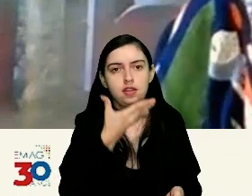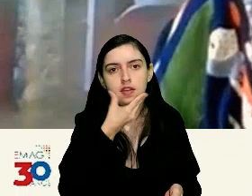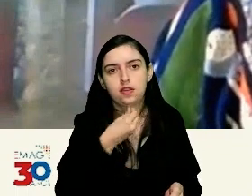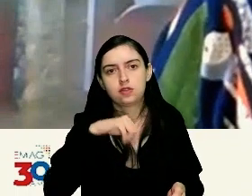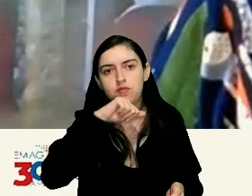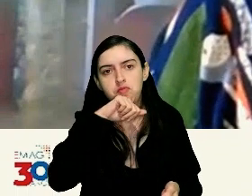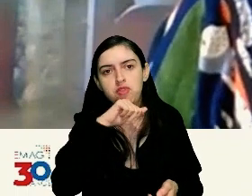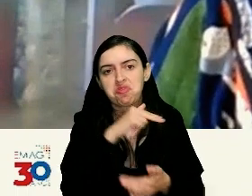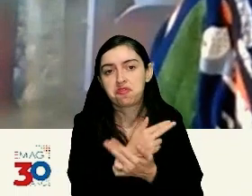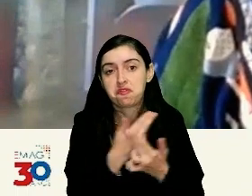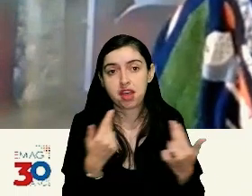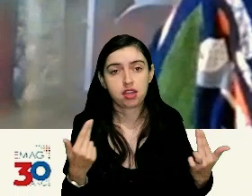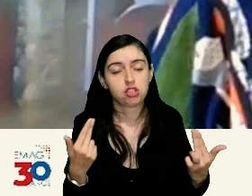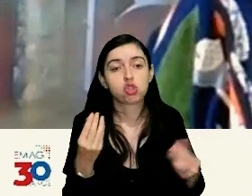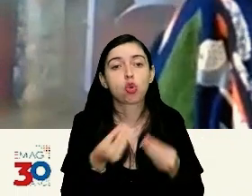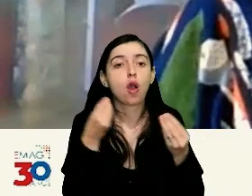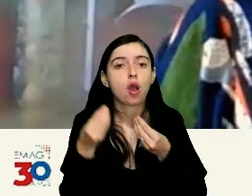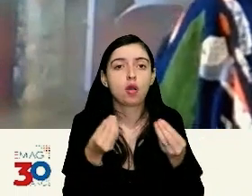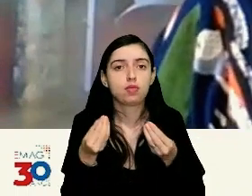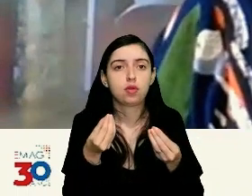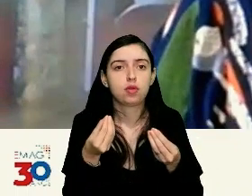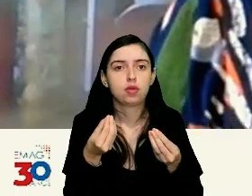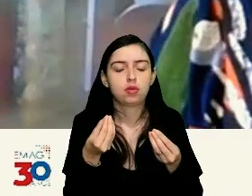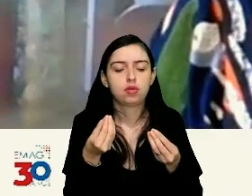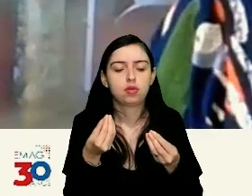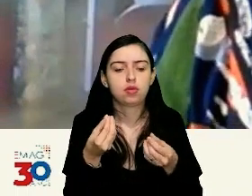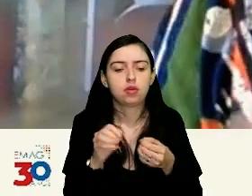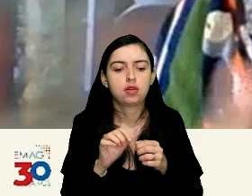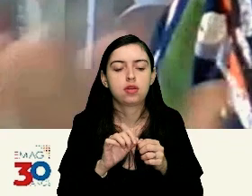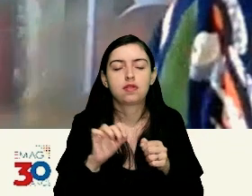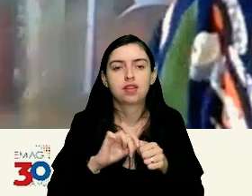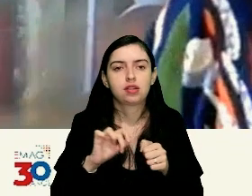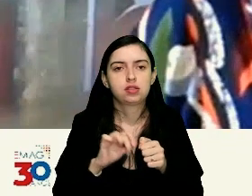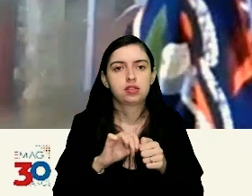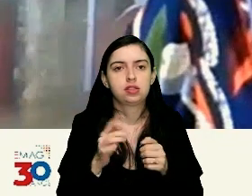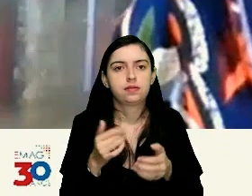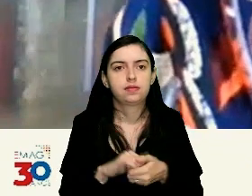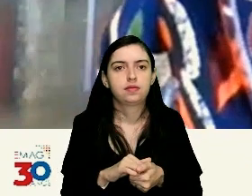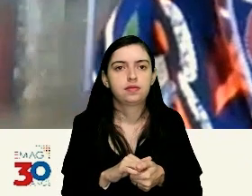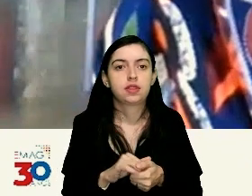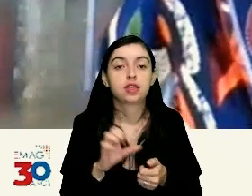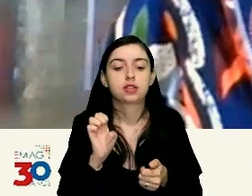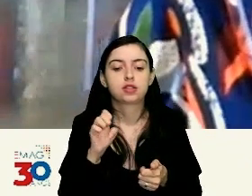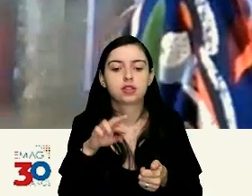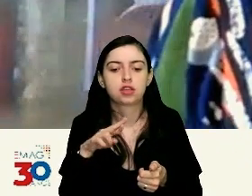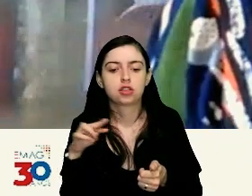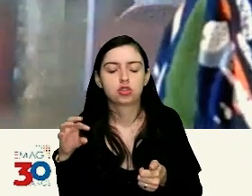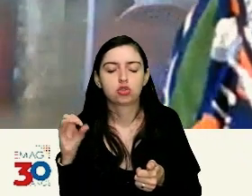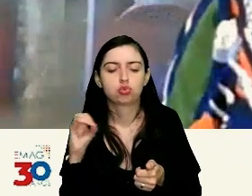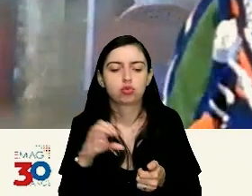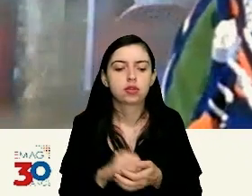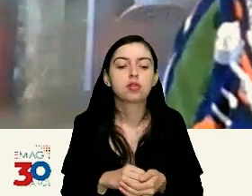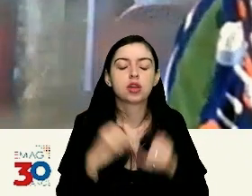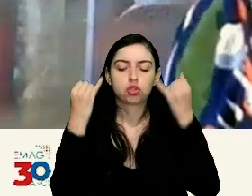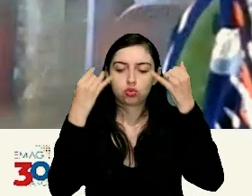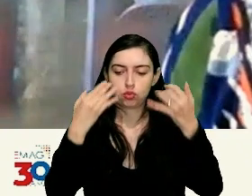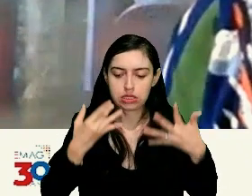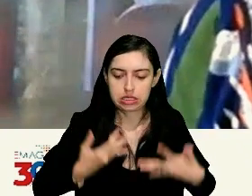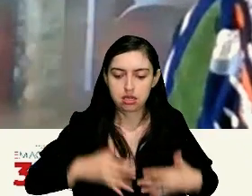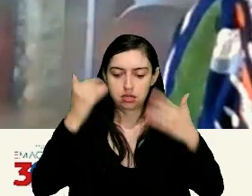formas como ela pode se dar e se desdobrar. Sérgio, peço para você fazer sua audiodescrição e a palavra é